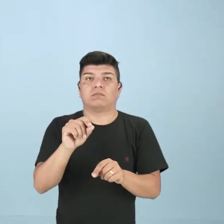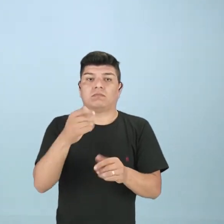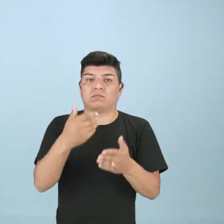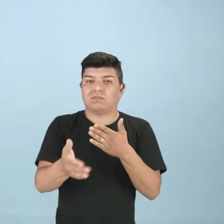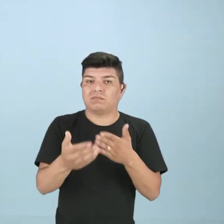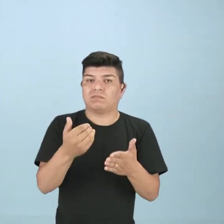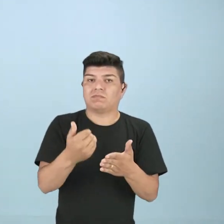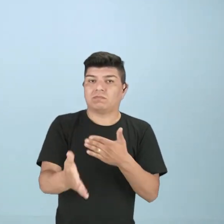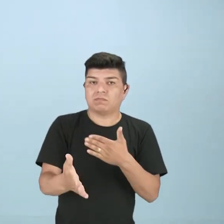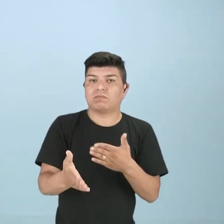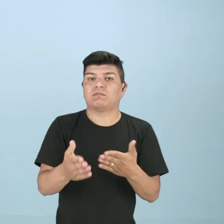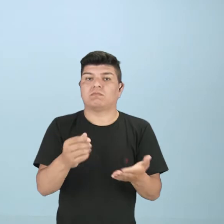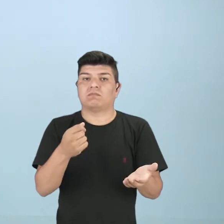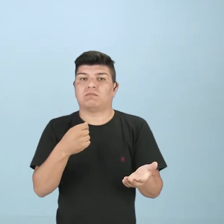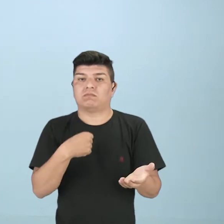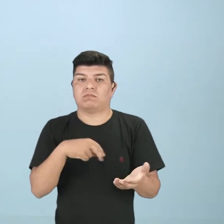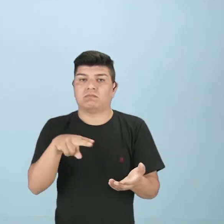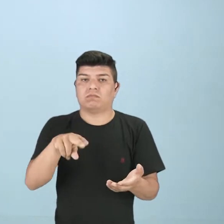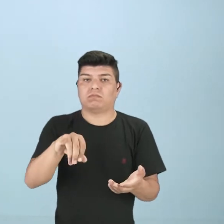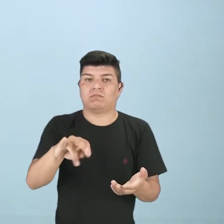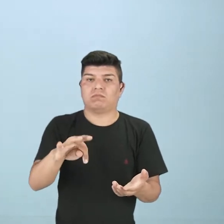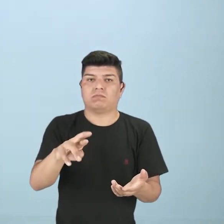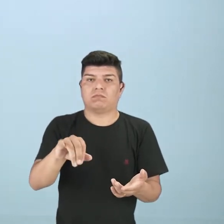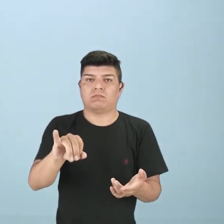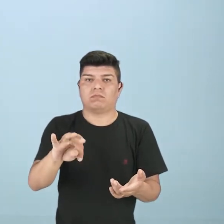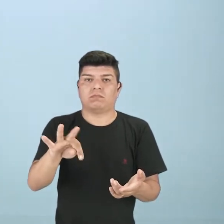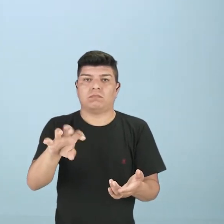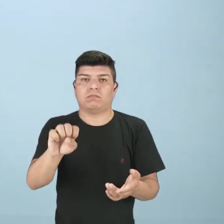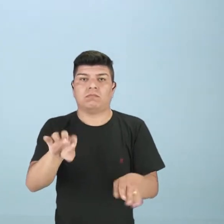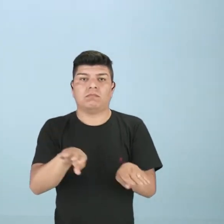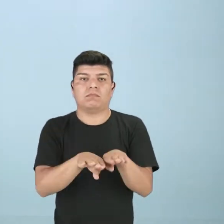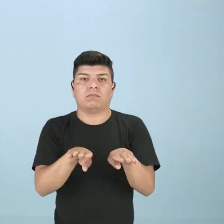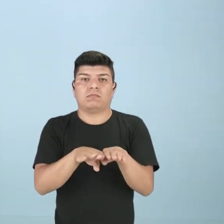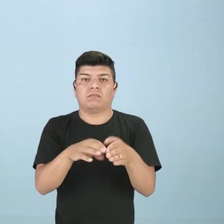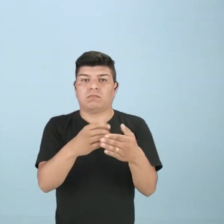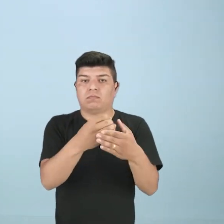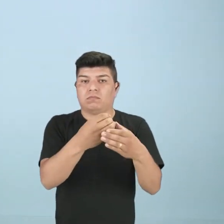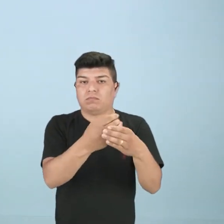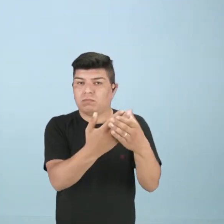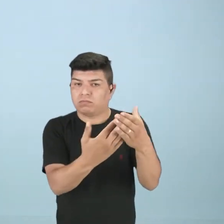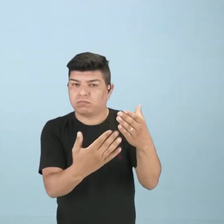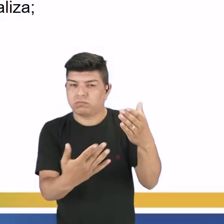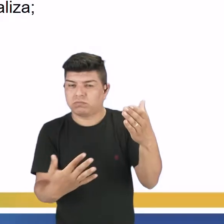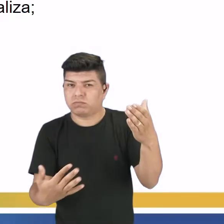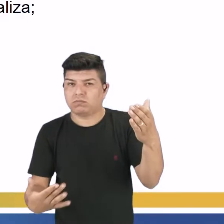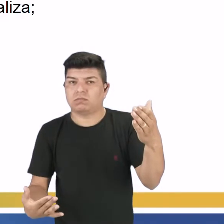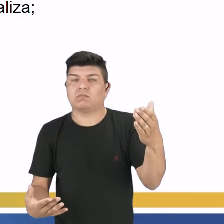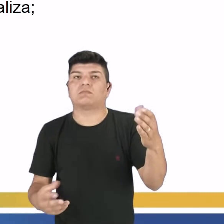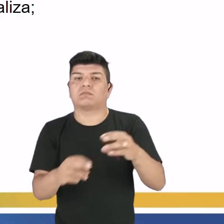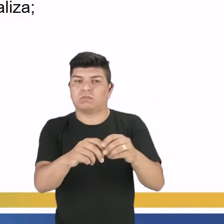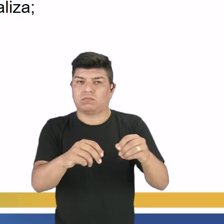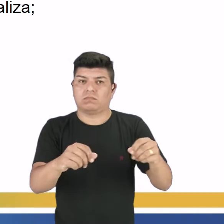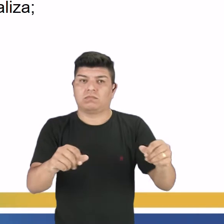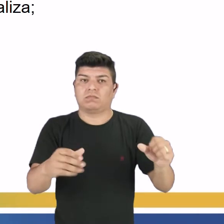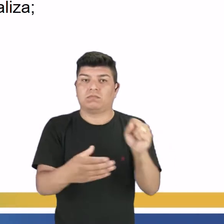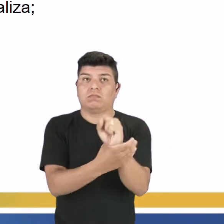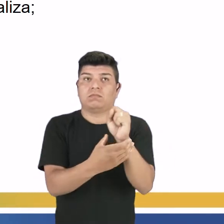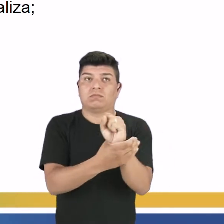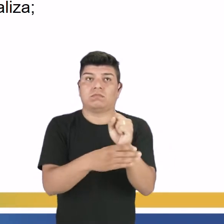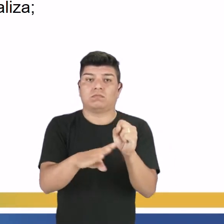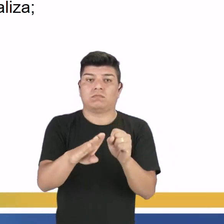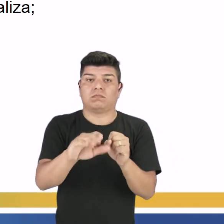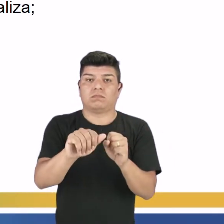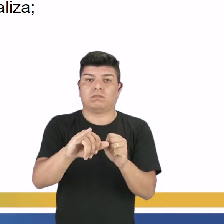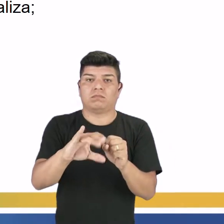perdendo nutriente e vai acontecendo, né, essa questão da erosão. Ok, gente? Vamos lá. Proteção das